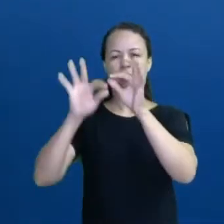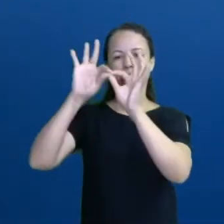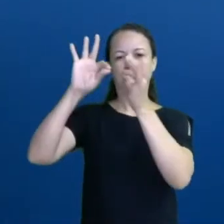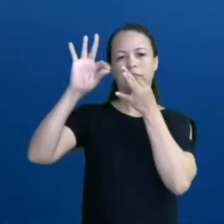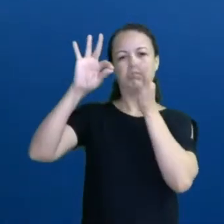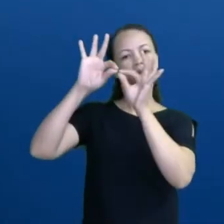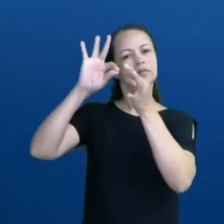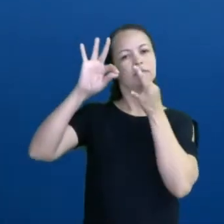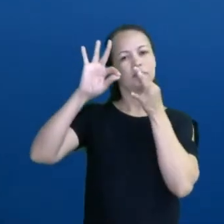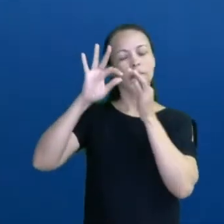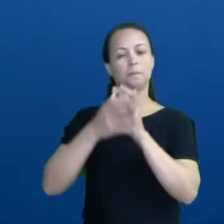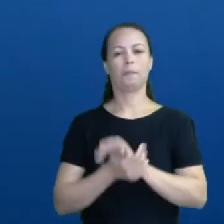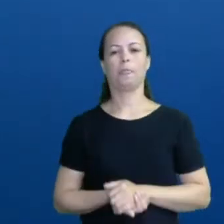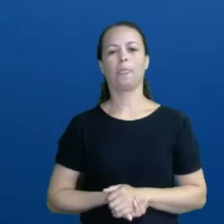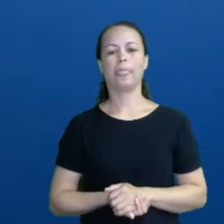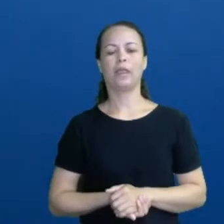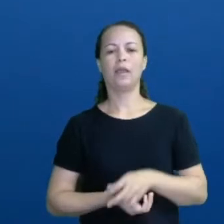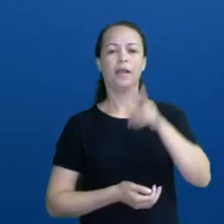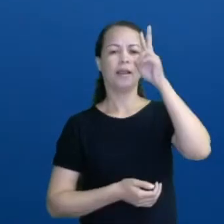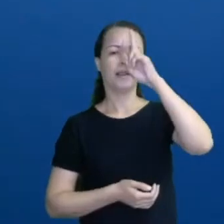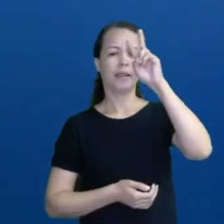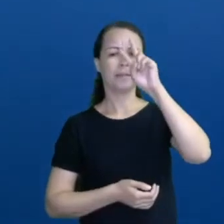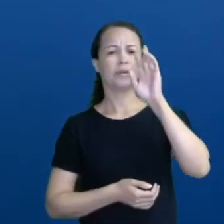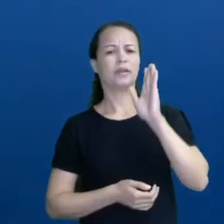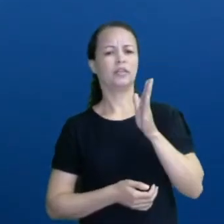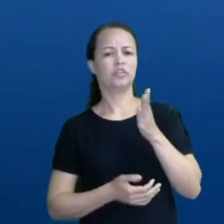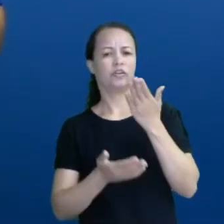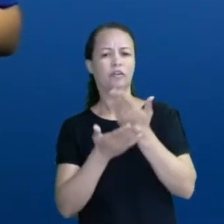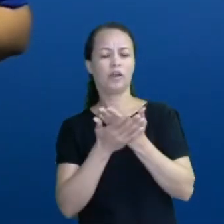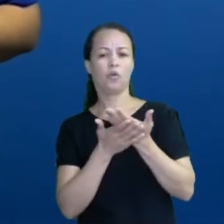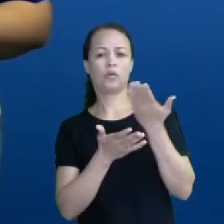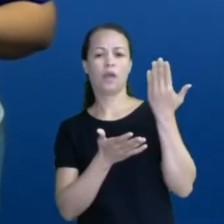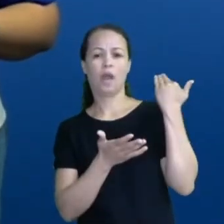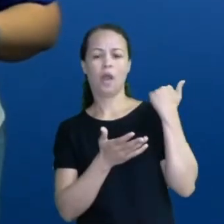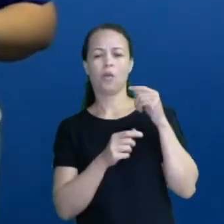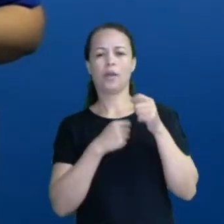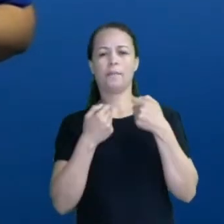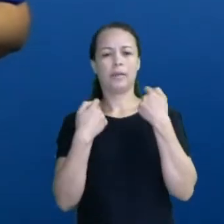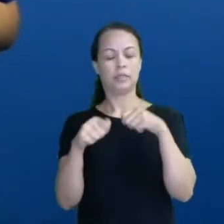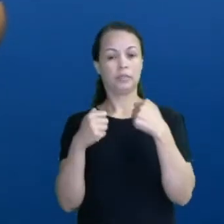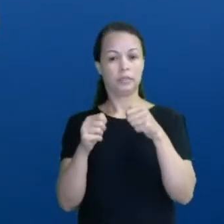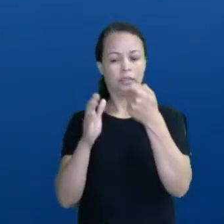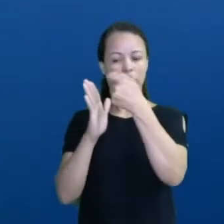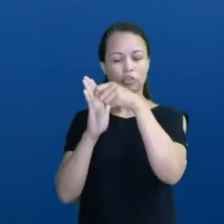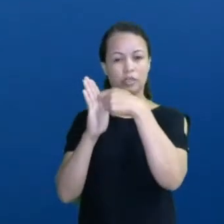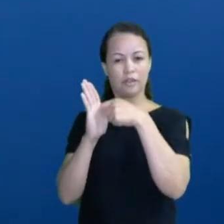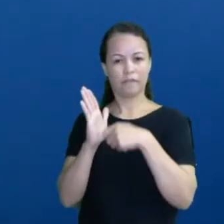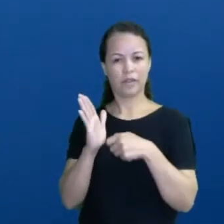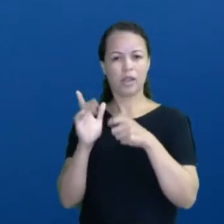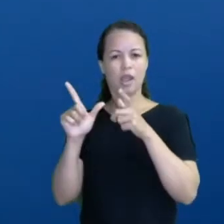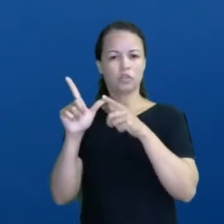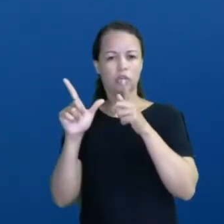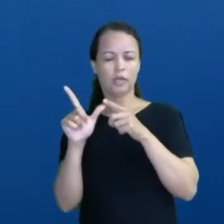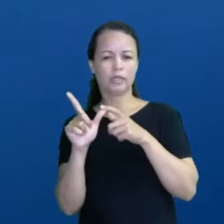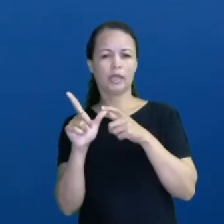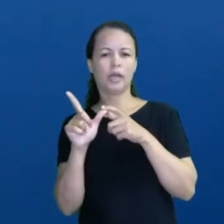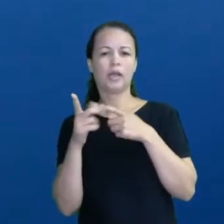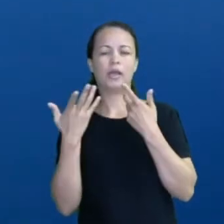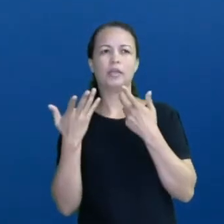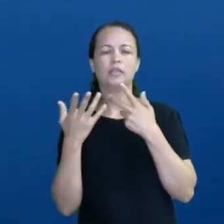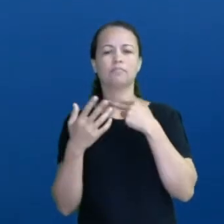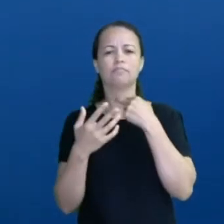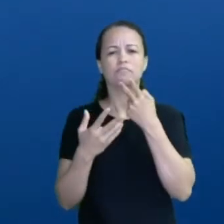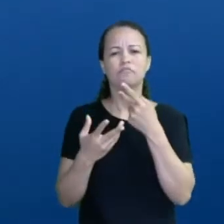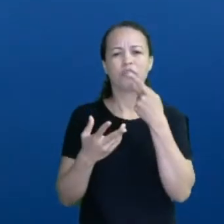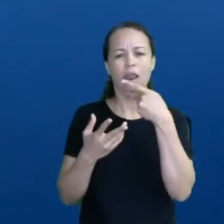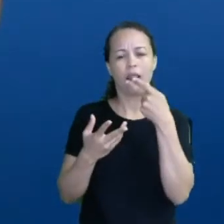Uva. Lembra que a gente falou na aula anterior que a gente precisa escrever as letras e pronunciar e